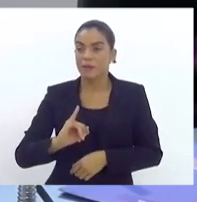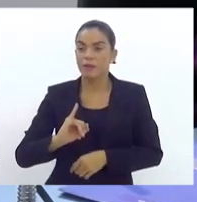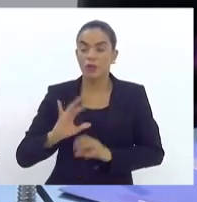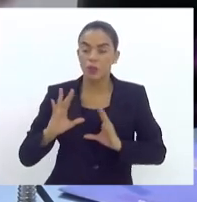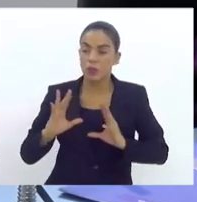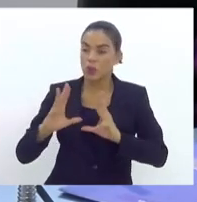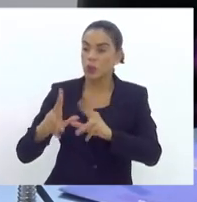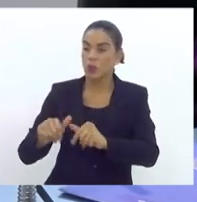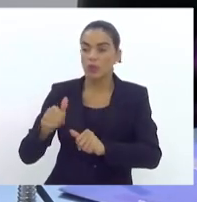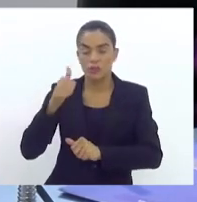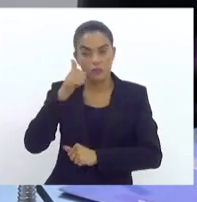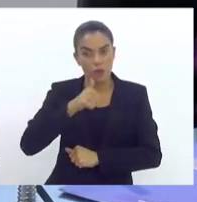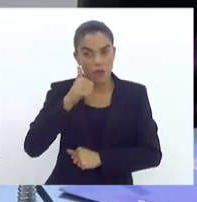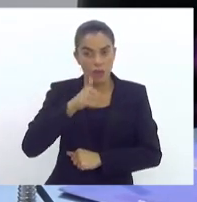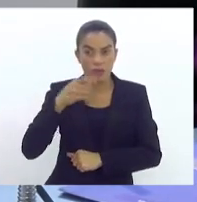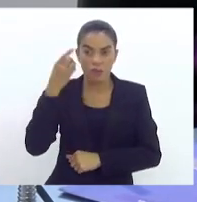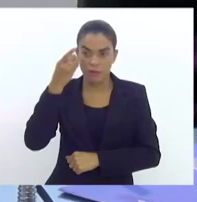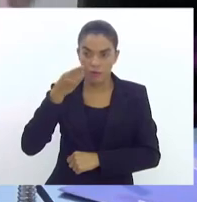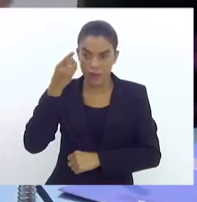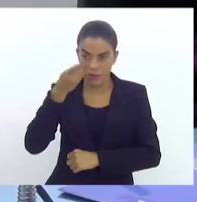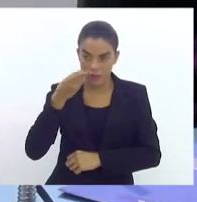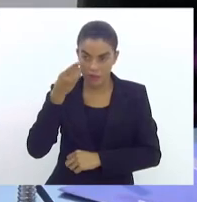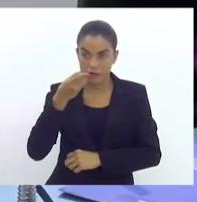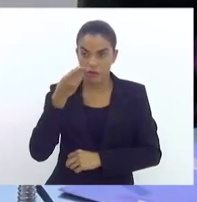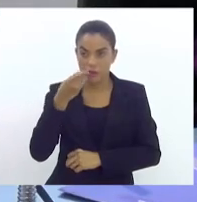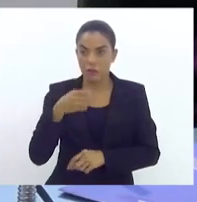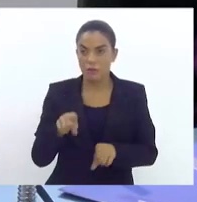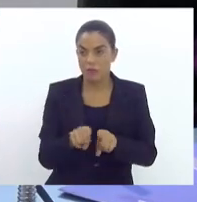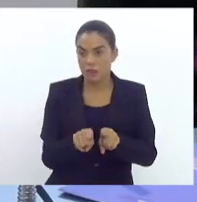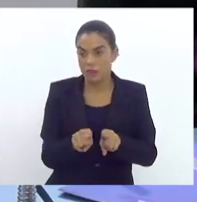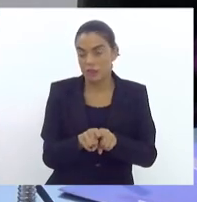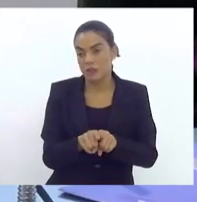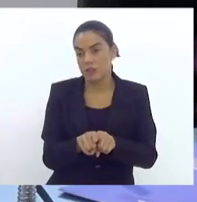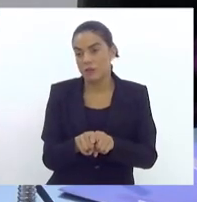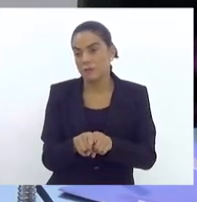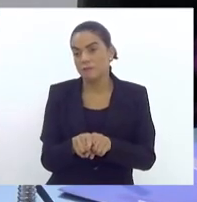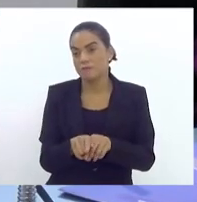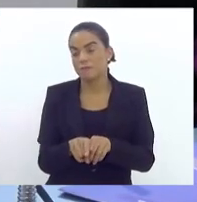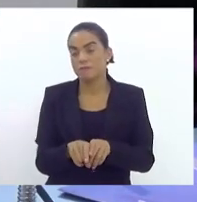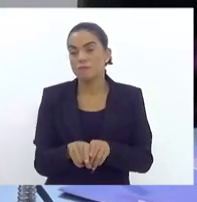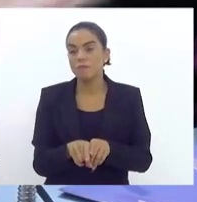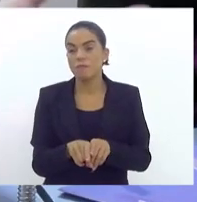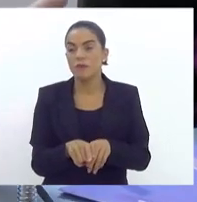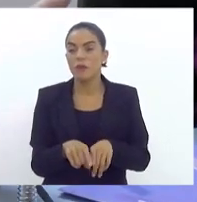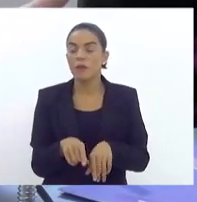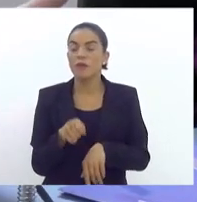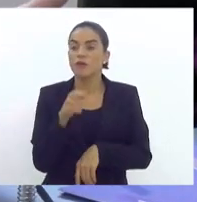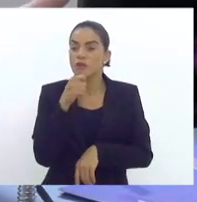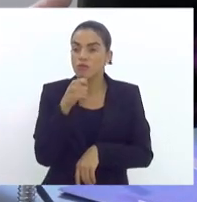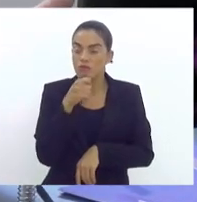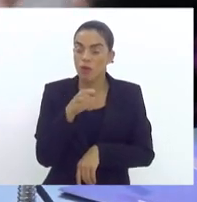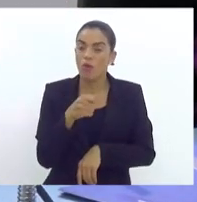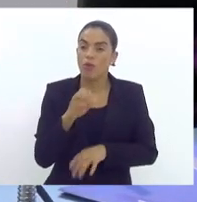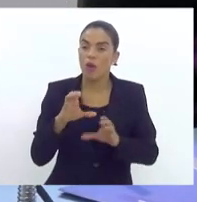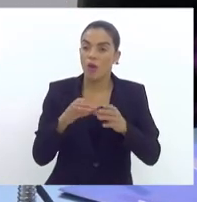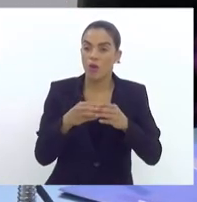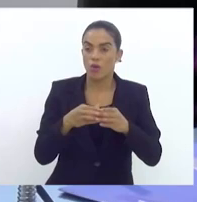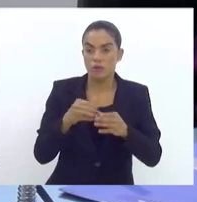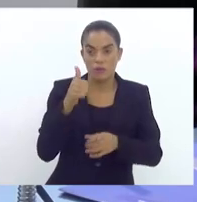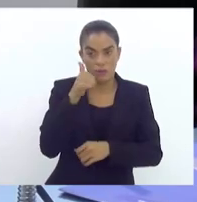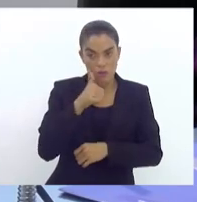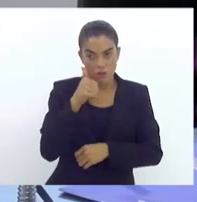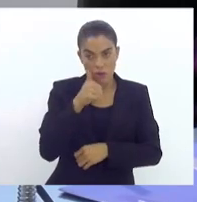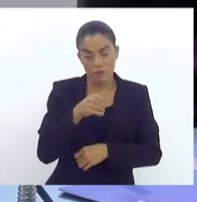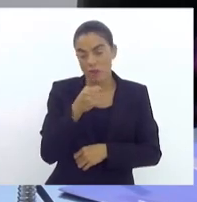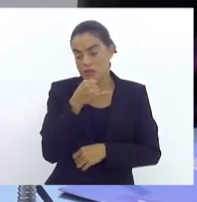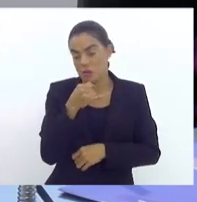deputados que não estão aqui né mas outras deputados que não estão nessa CPI e não estão na comissão da mulher como é o